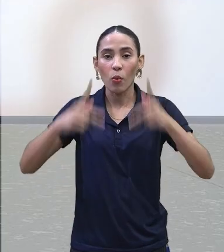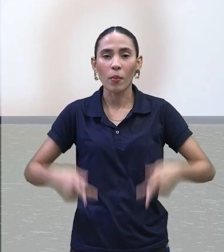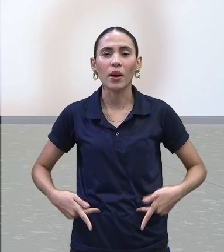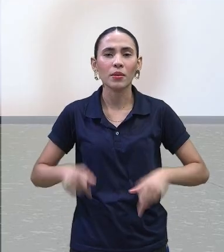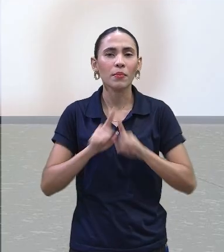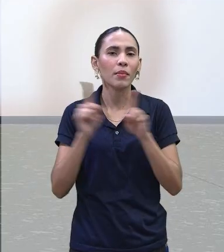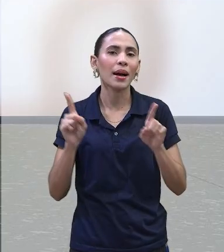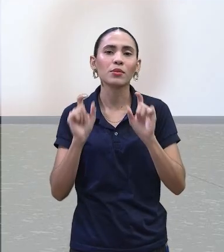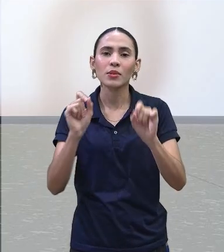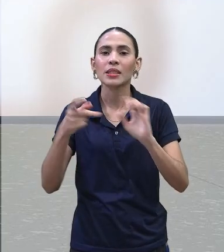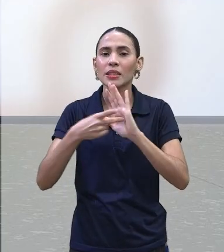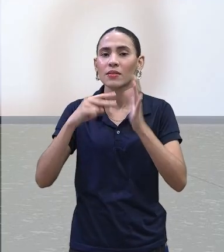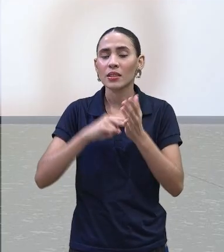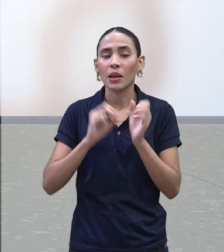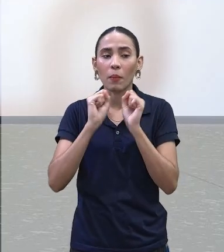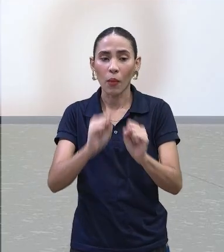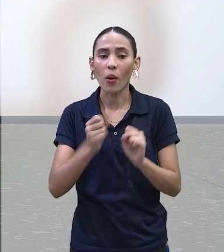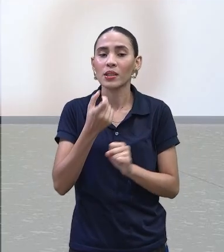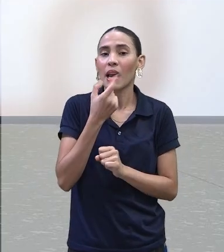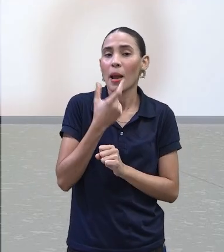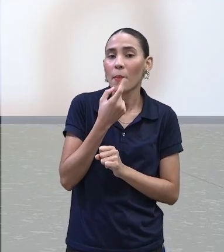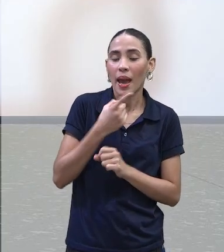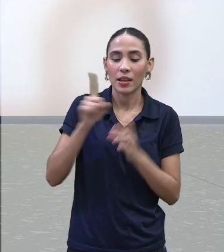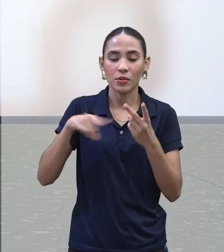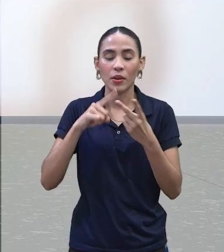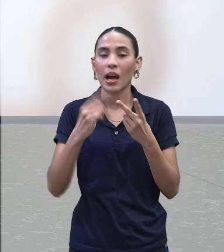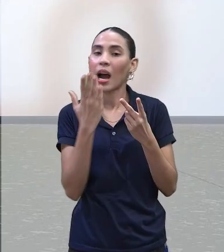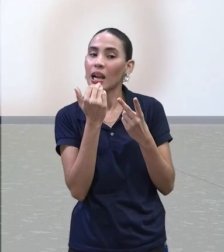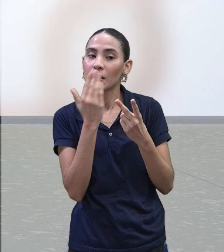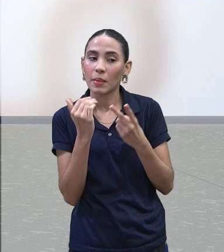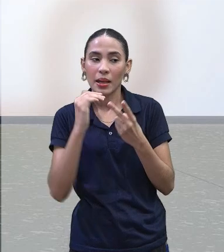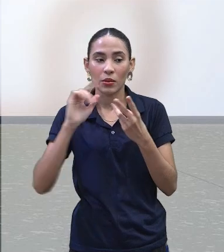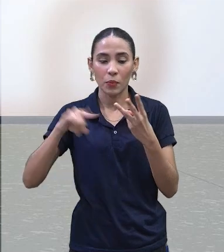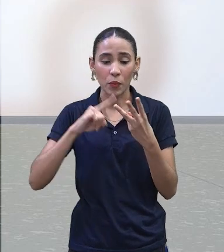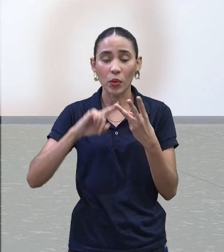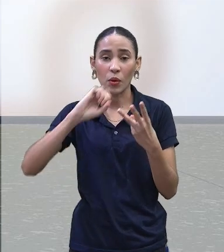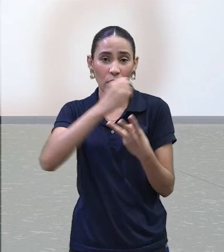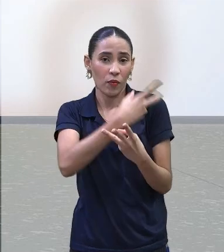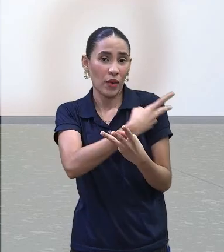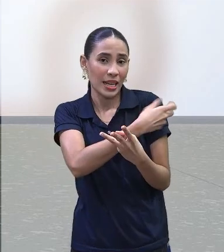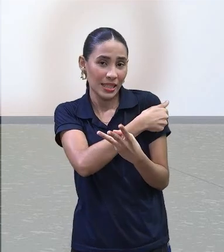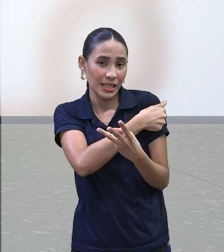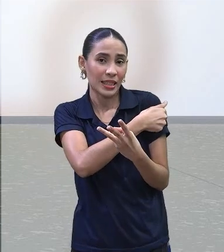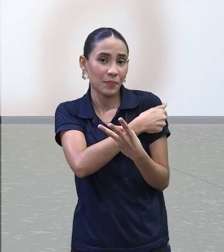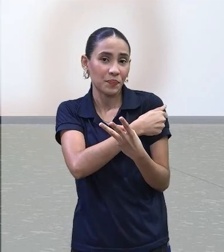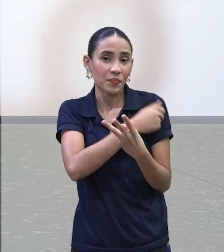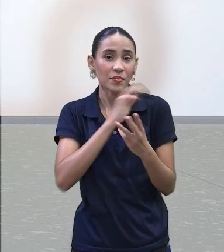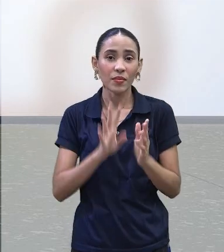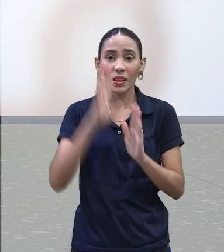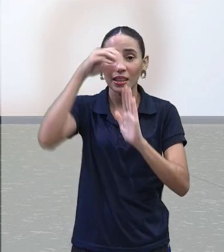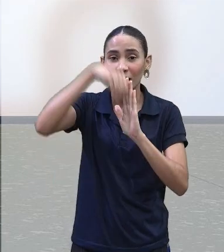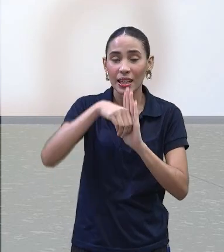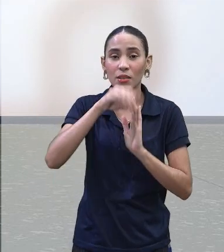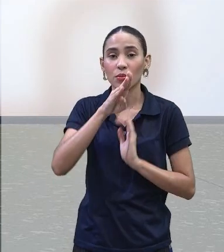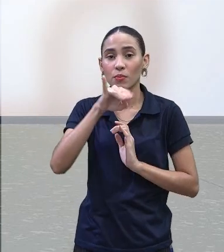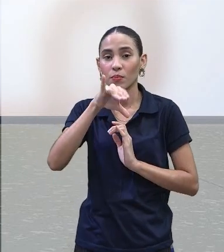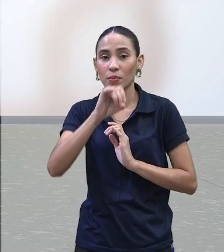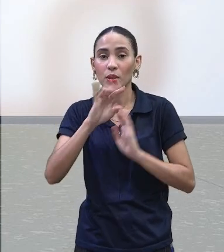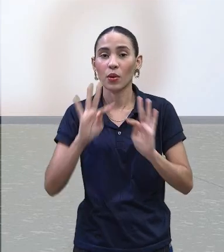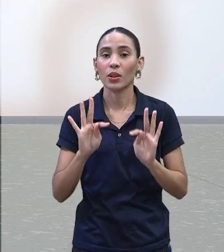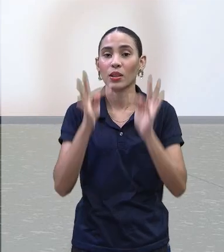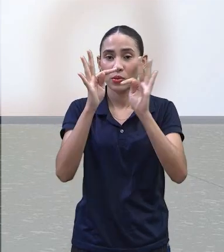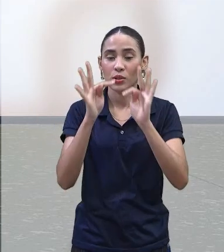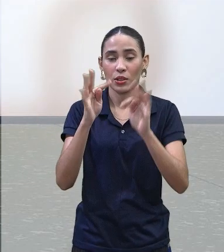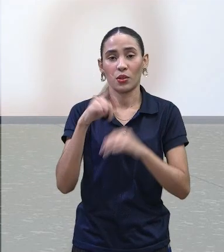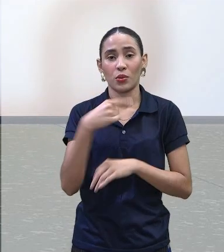humanos? Pode ser, então, remédios, alimentos ou vacinas. E dentro da biotecnologia, nós